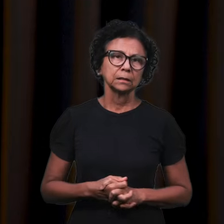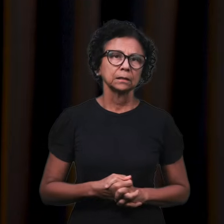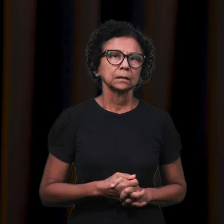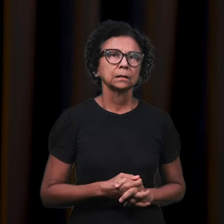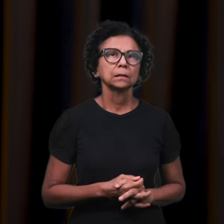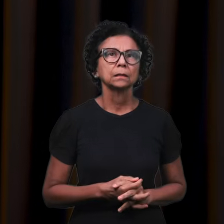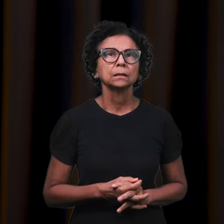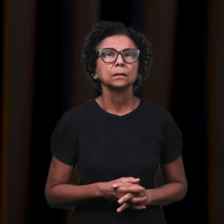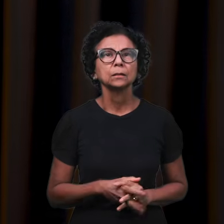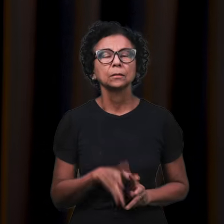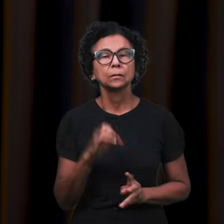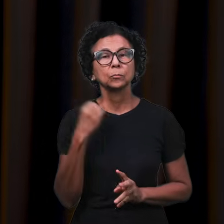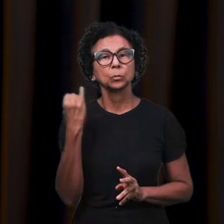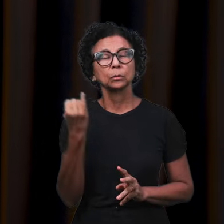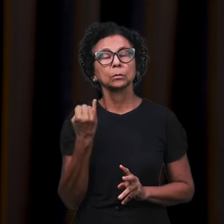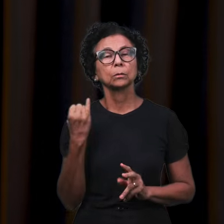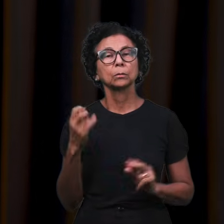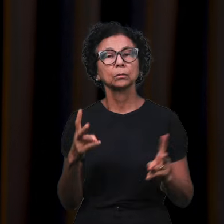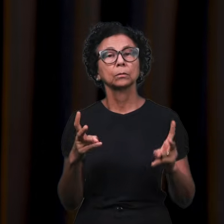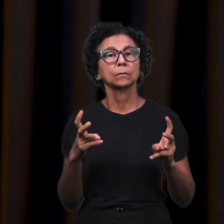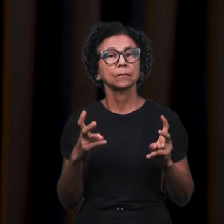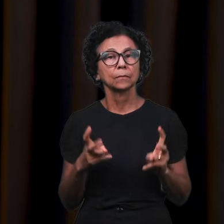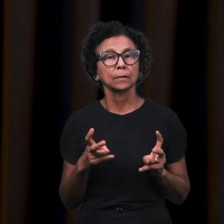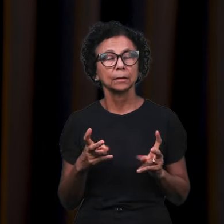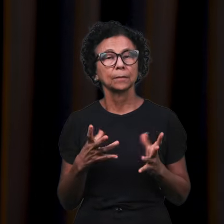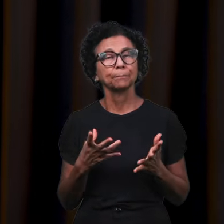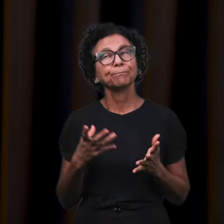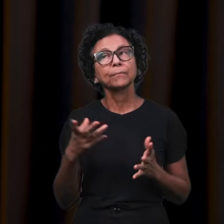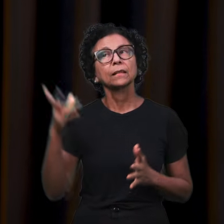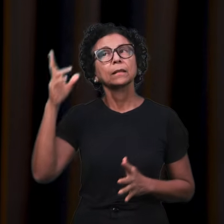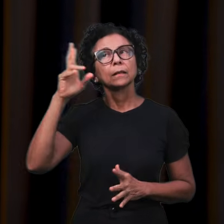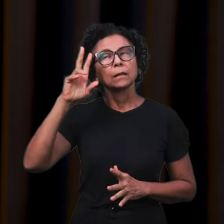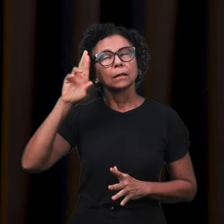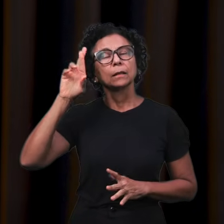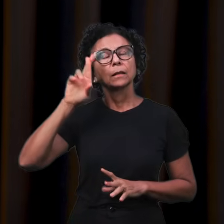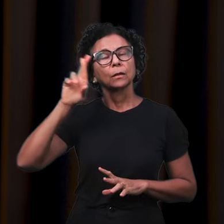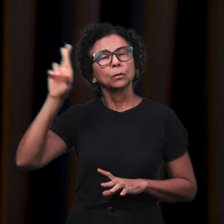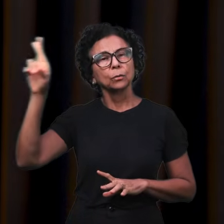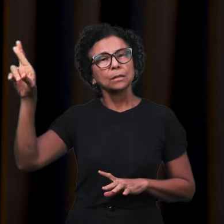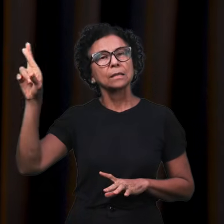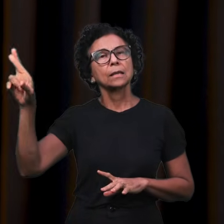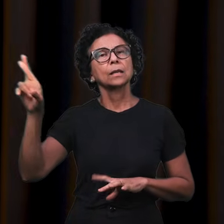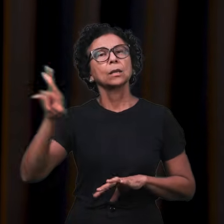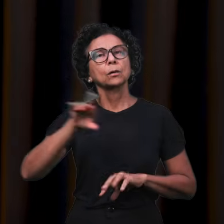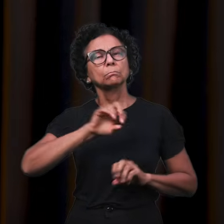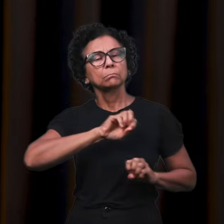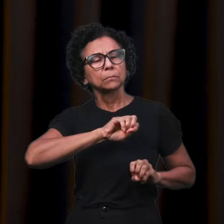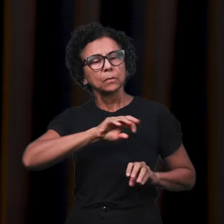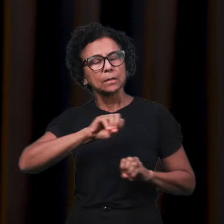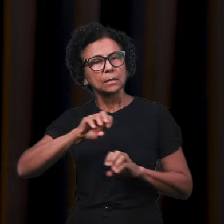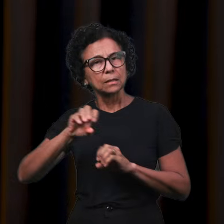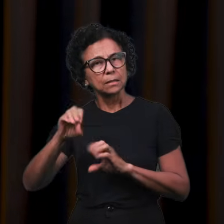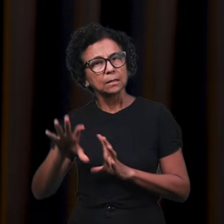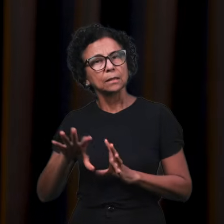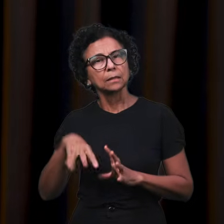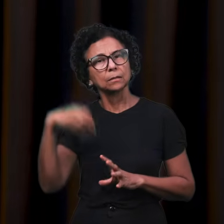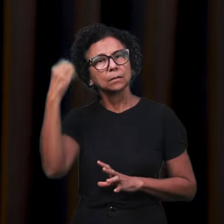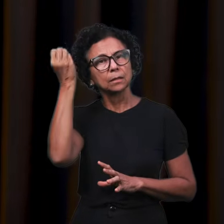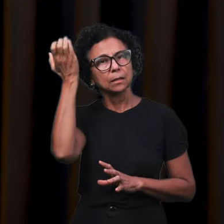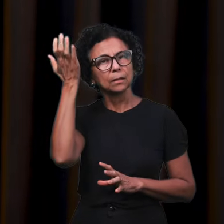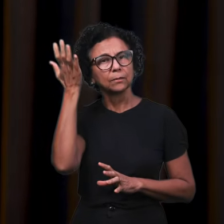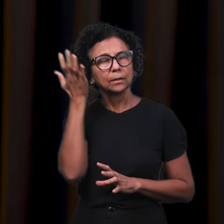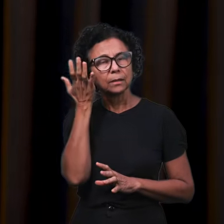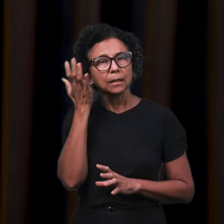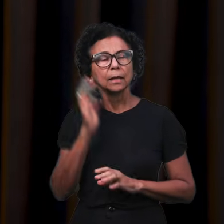importante observarmos que o Senhor, ele nos ensina, ou ele nos tem revelado acerca